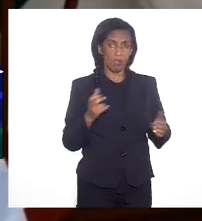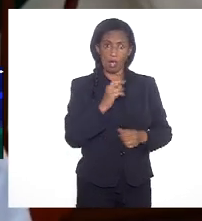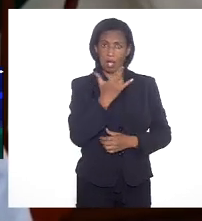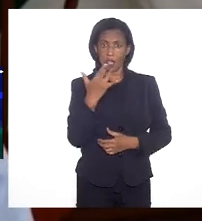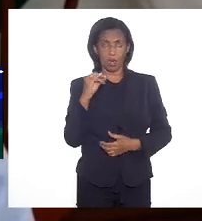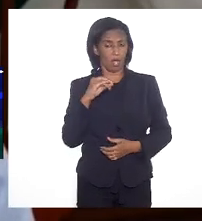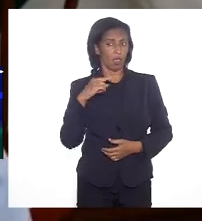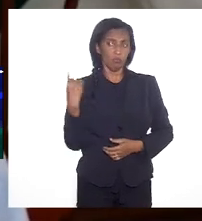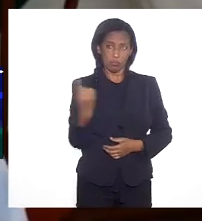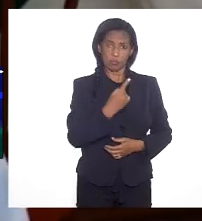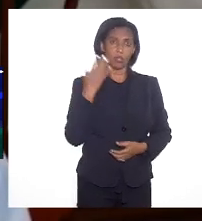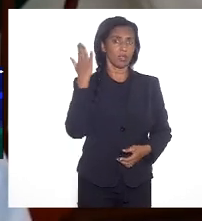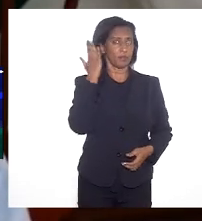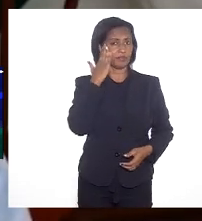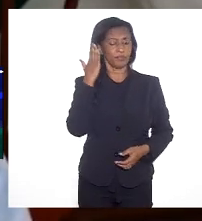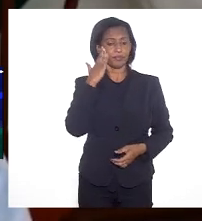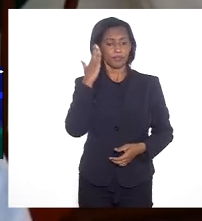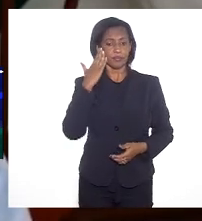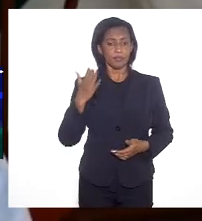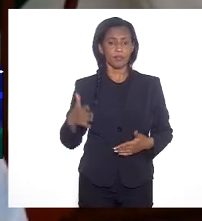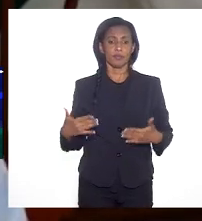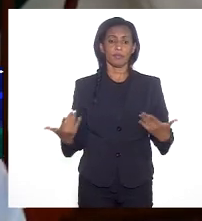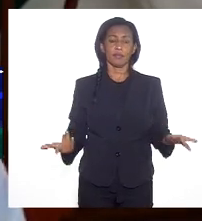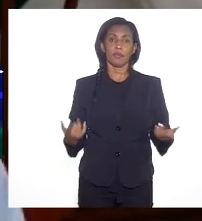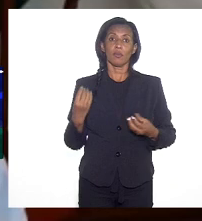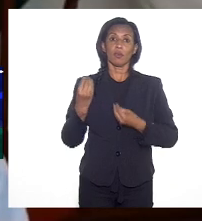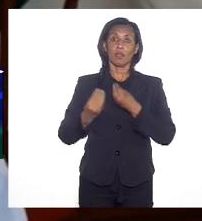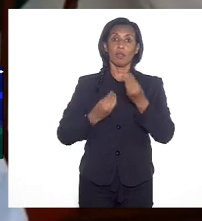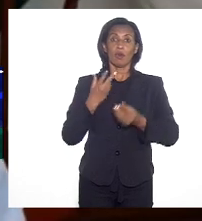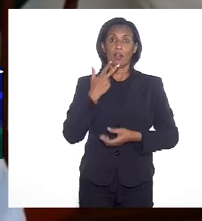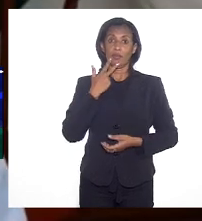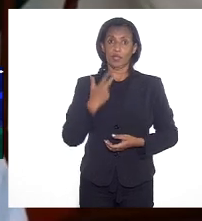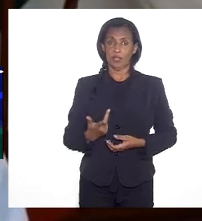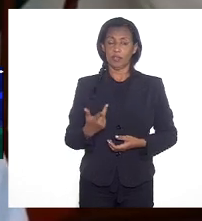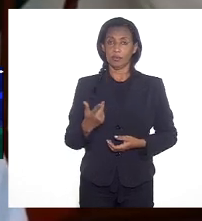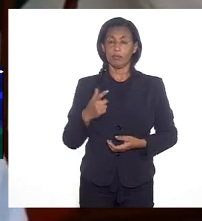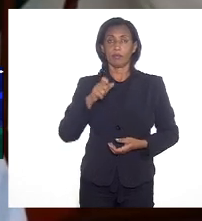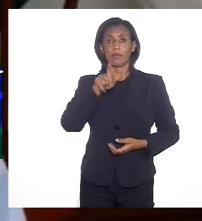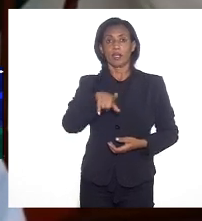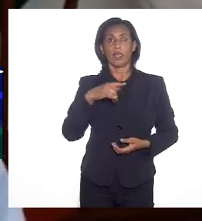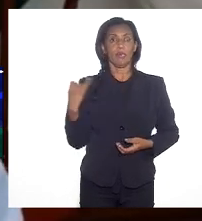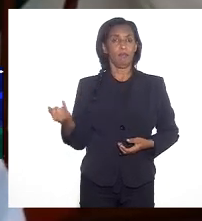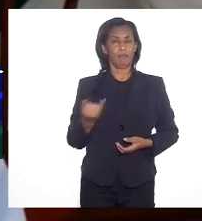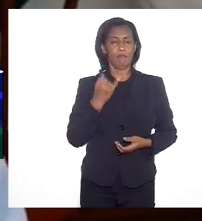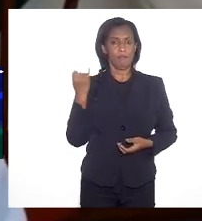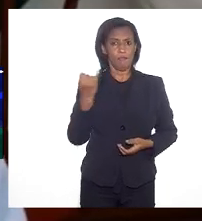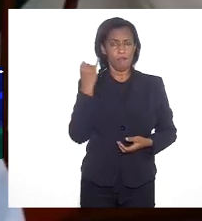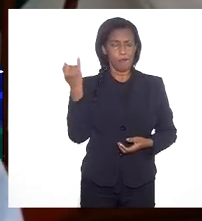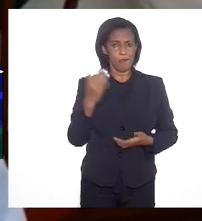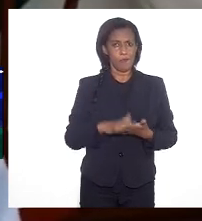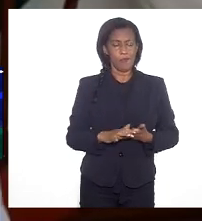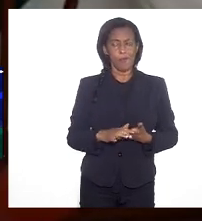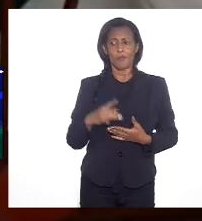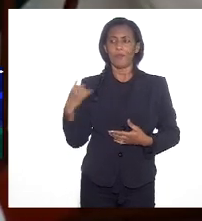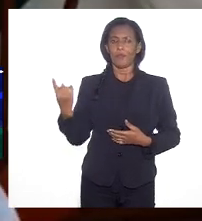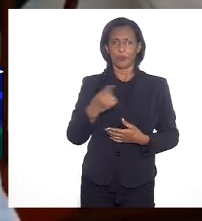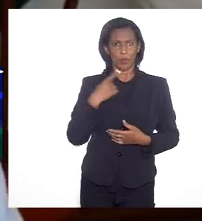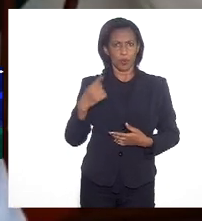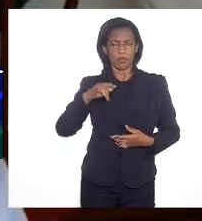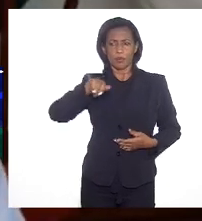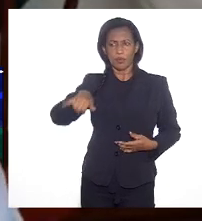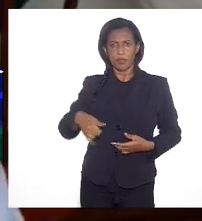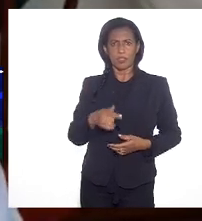nós sabemos, mas, como eu estava falando, eu acho que é importante a gente utilizar as guardas em outras questões, como